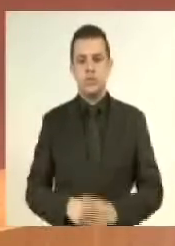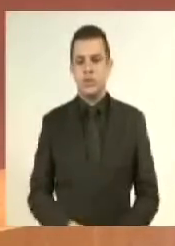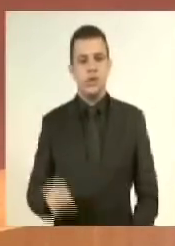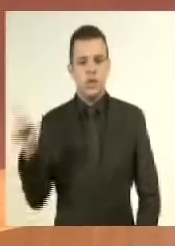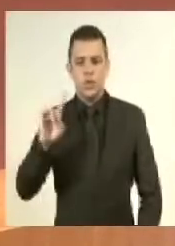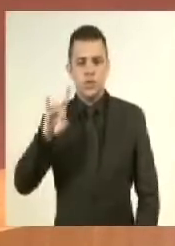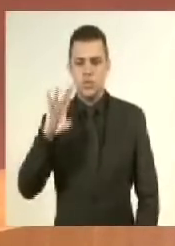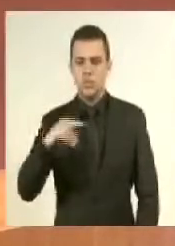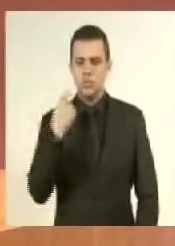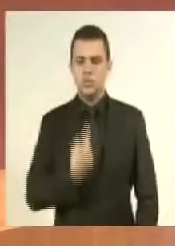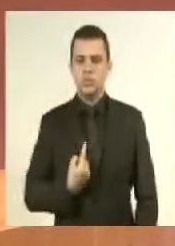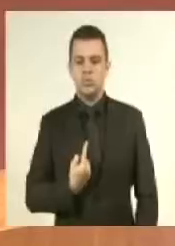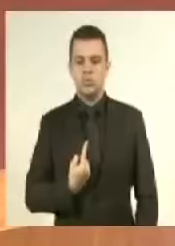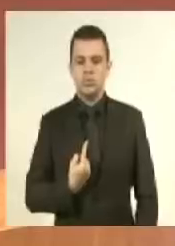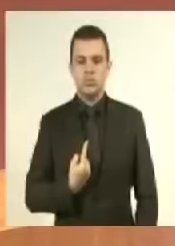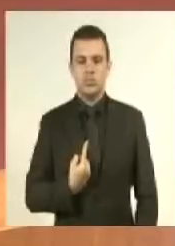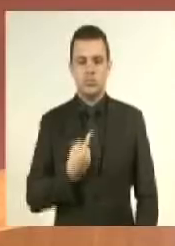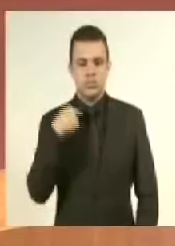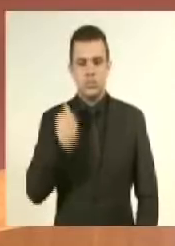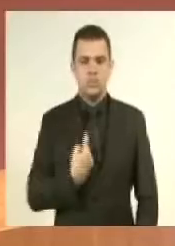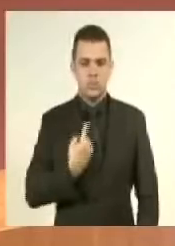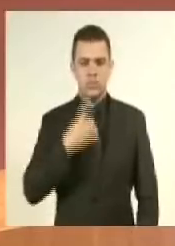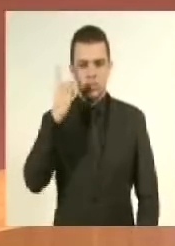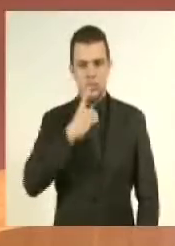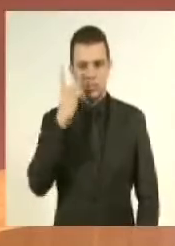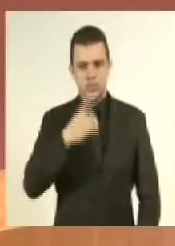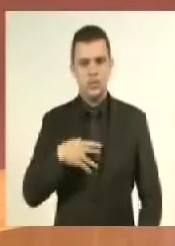uma deputada que bate no governo.